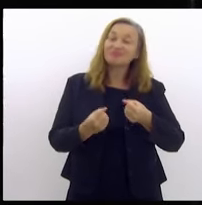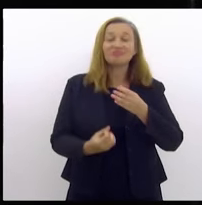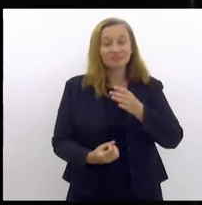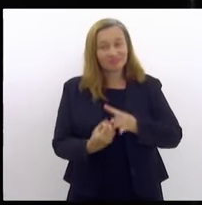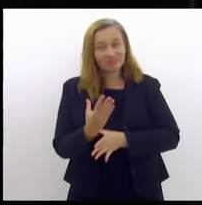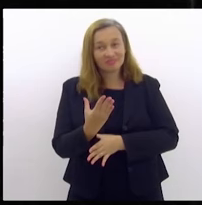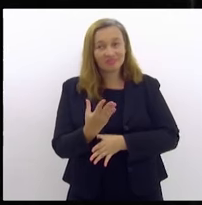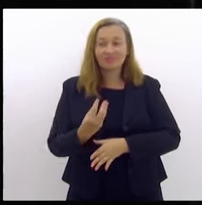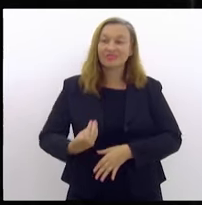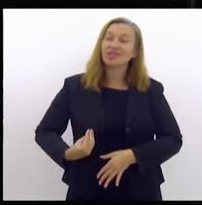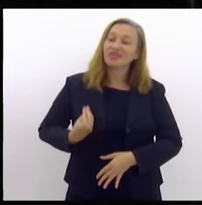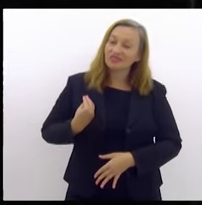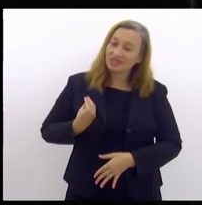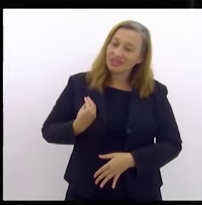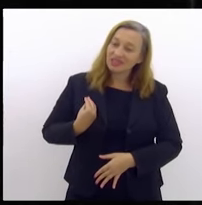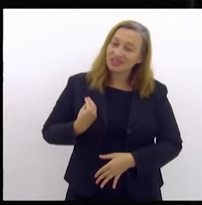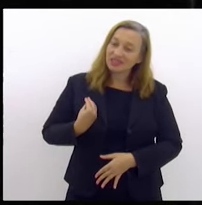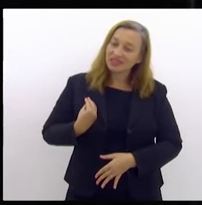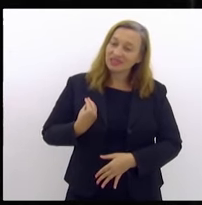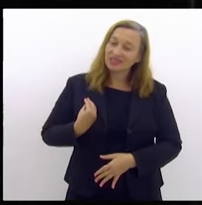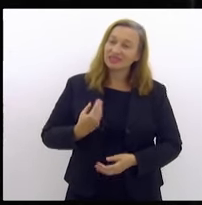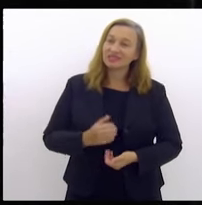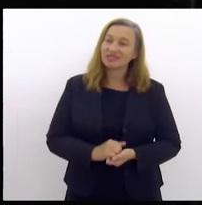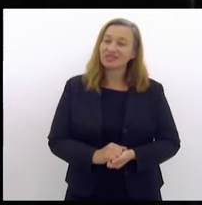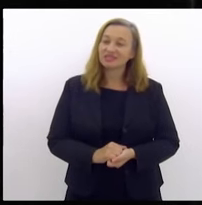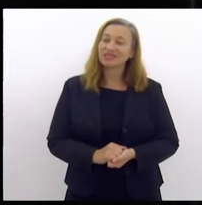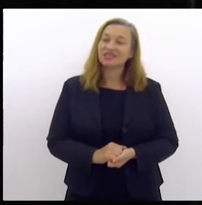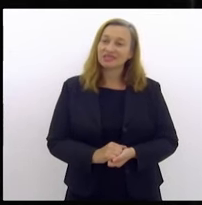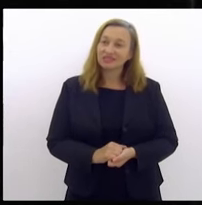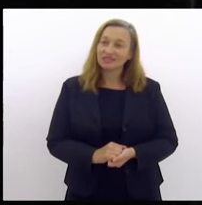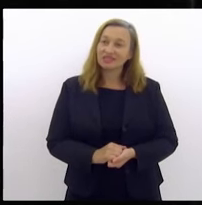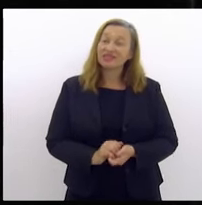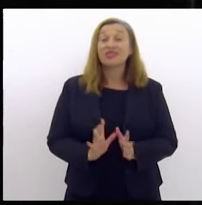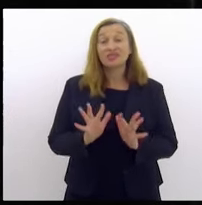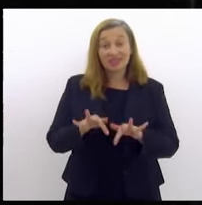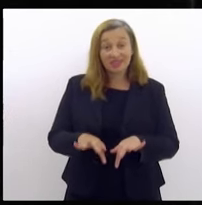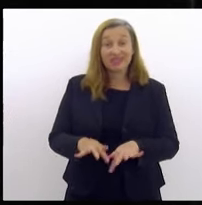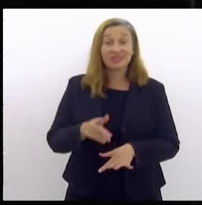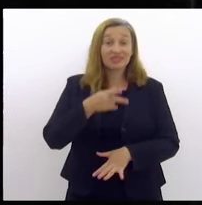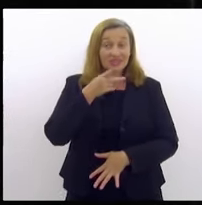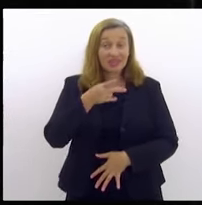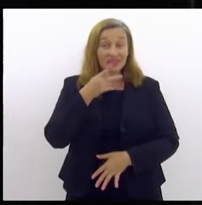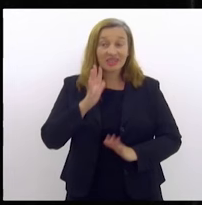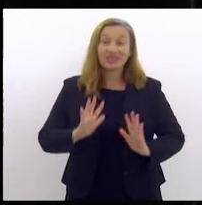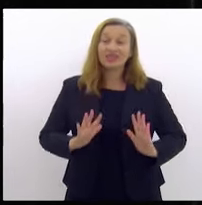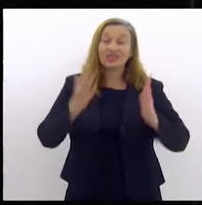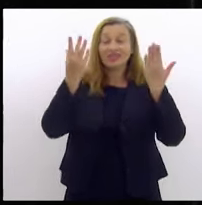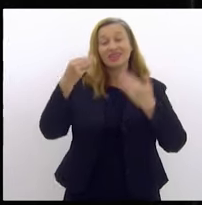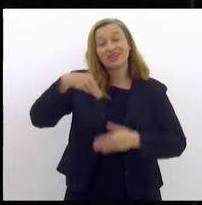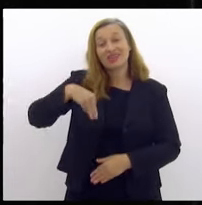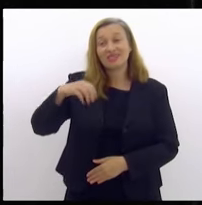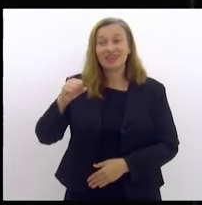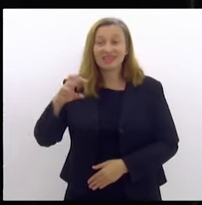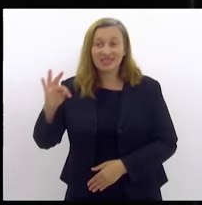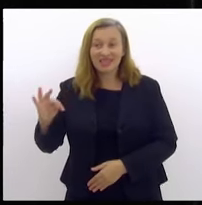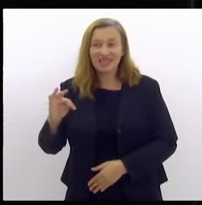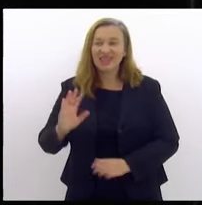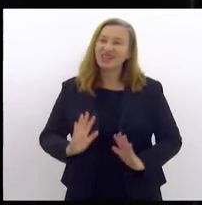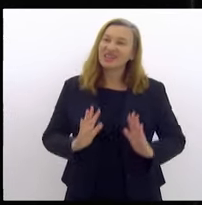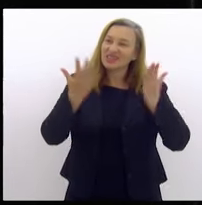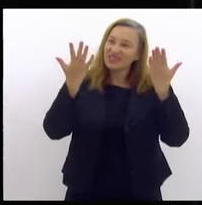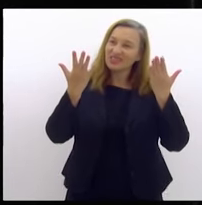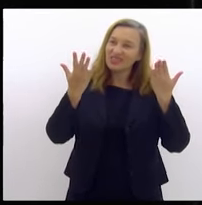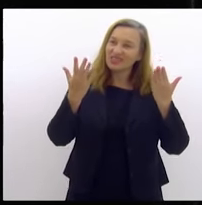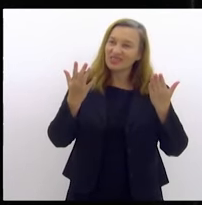construir a vida para as pessoas. E eu encerro dizendo, viva o MST, viva a reforma